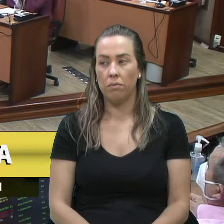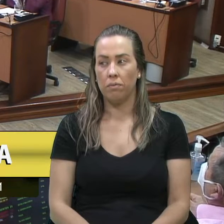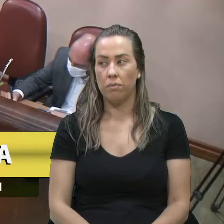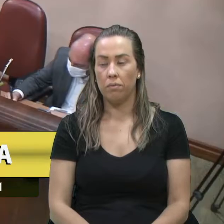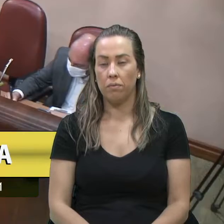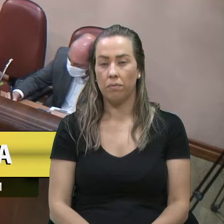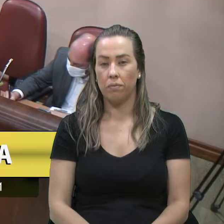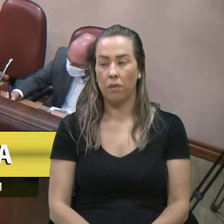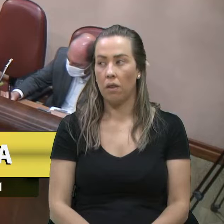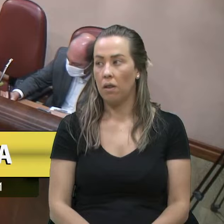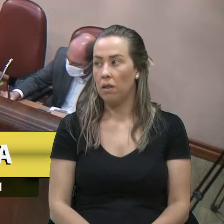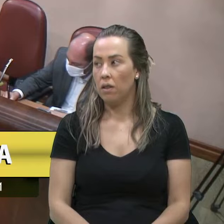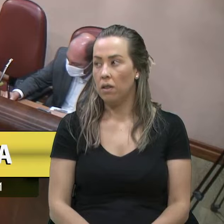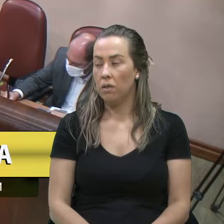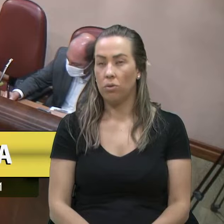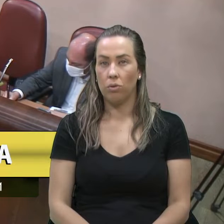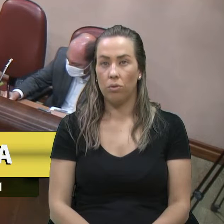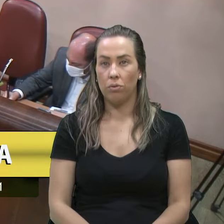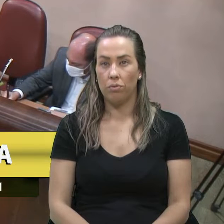Mais algum questionamento?